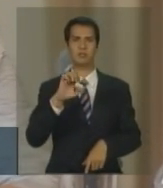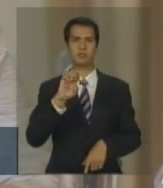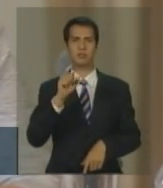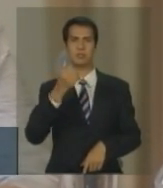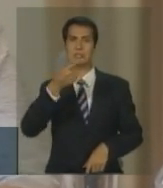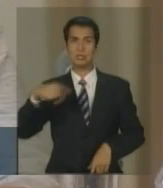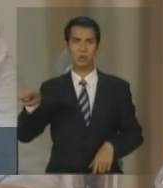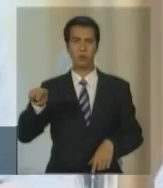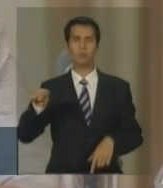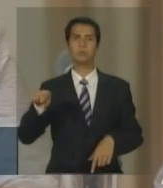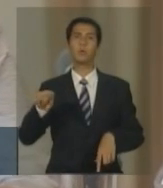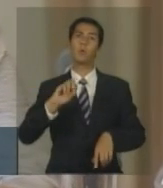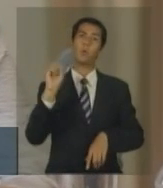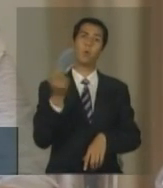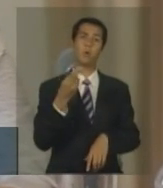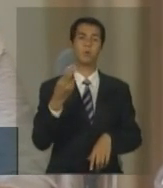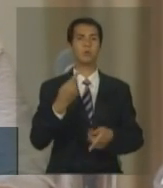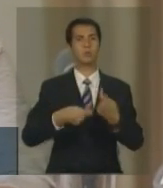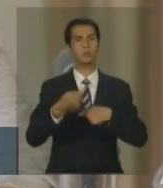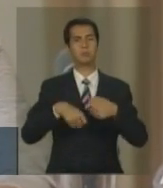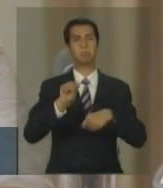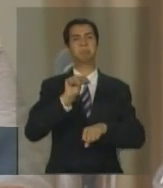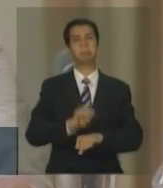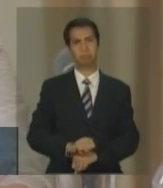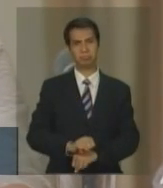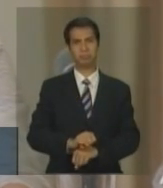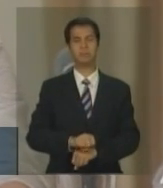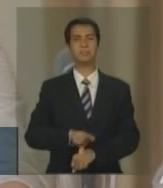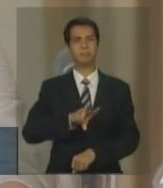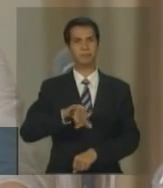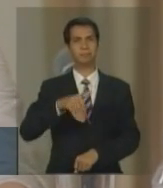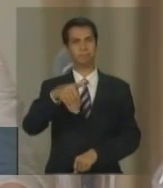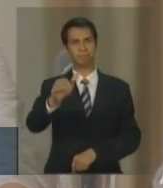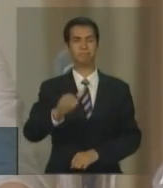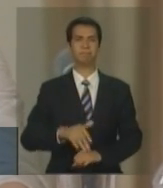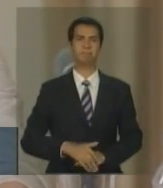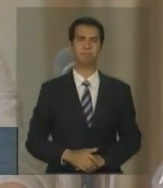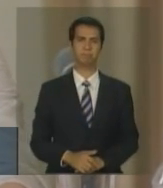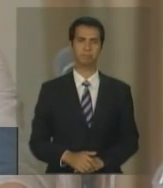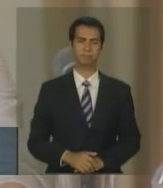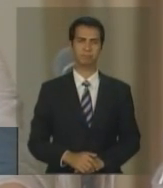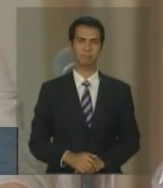máximo, estagnação duradoura das economias centrais.